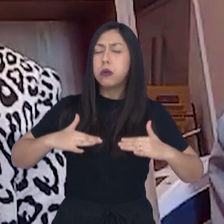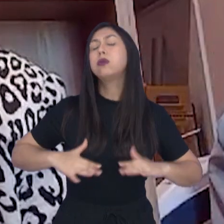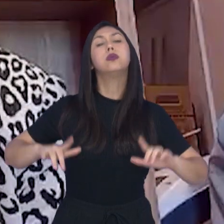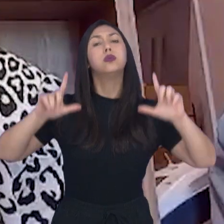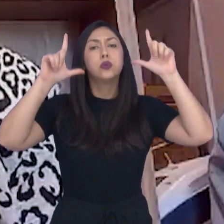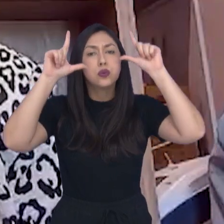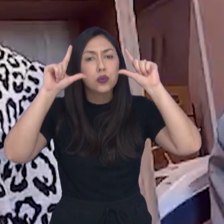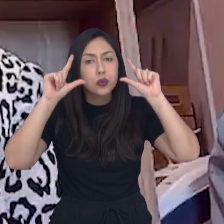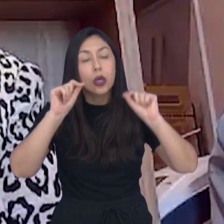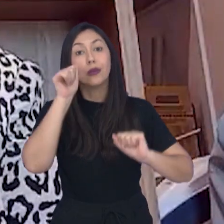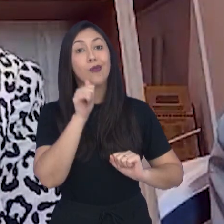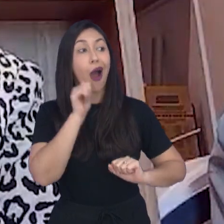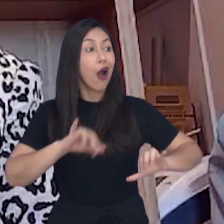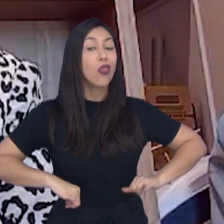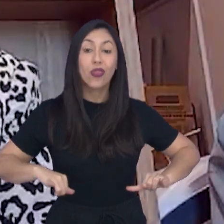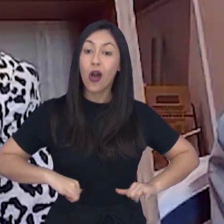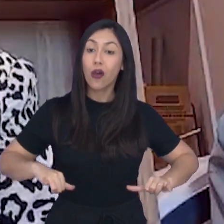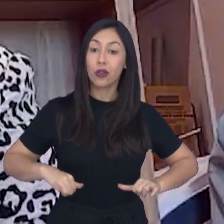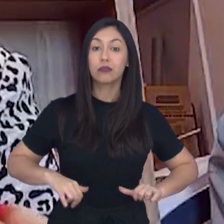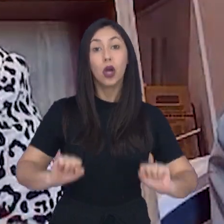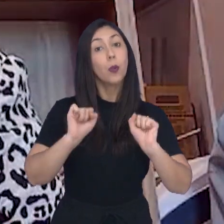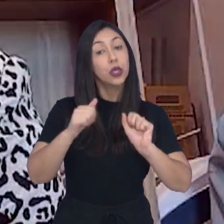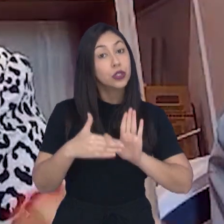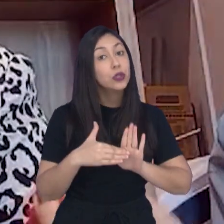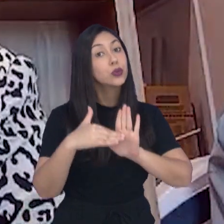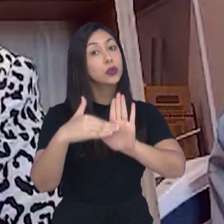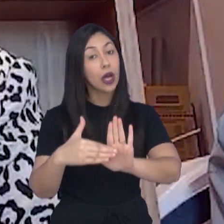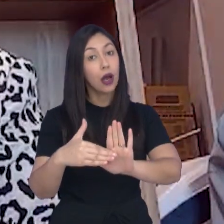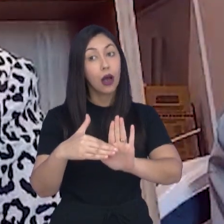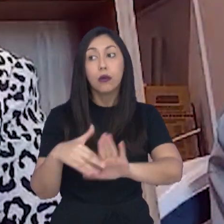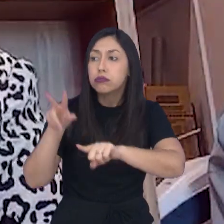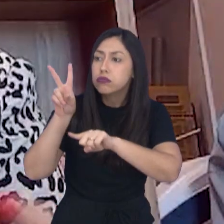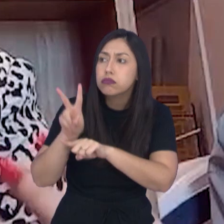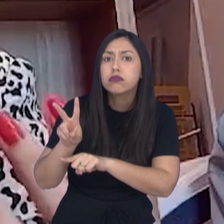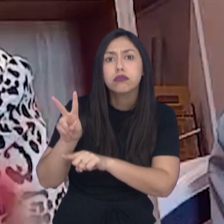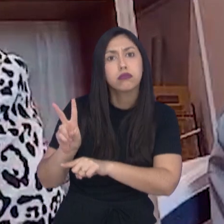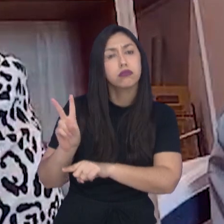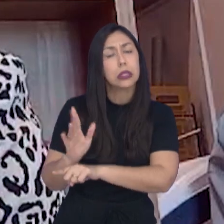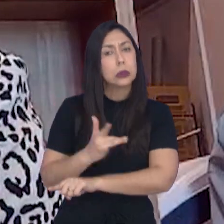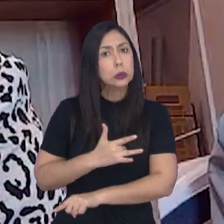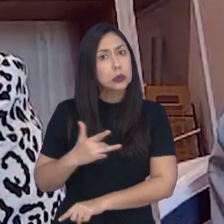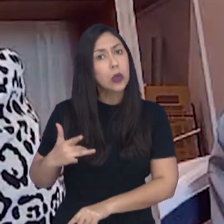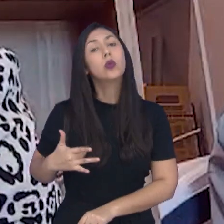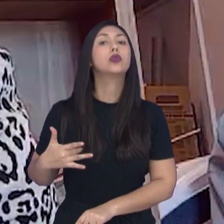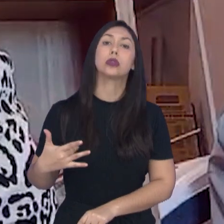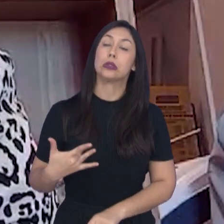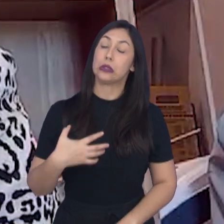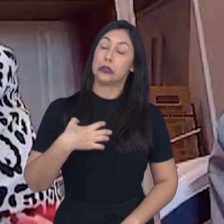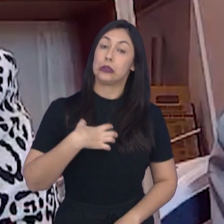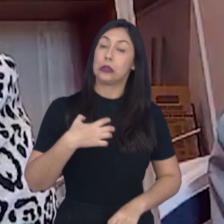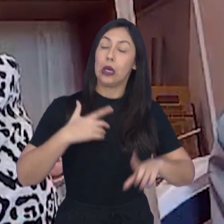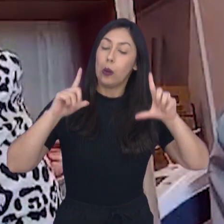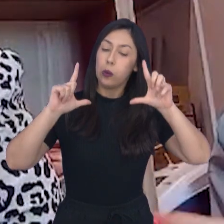sintomas mais graves, pode beneficiar essas mulheres para que elas possam se cuidar, ter um alívio dos seus sintomas e não